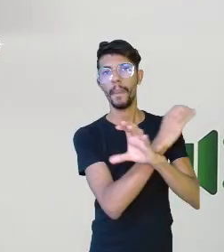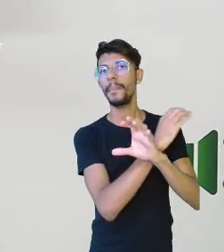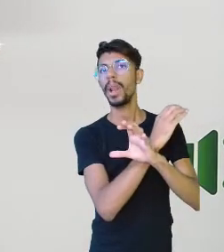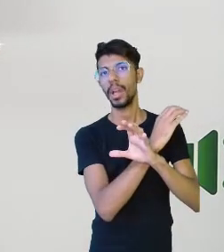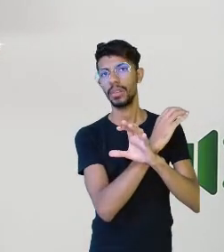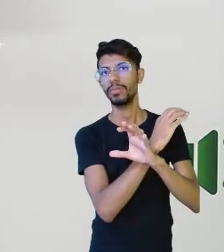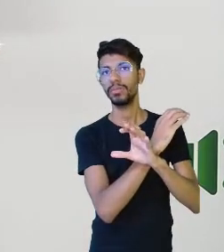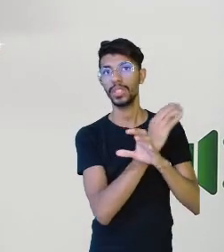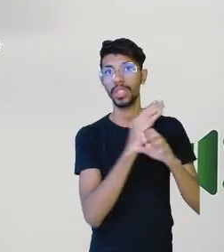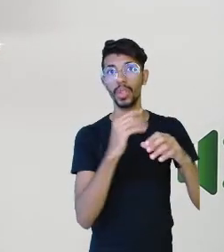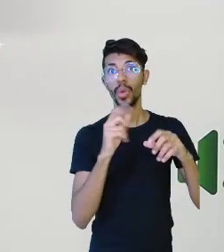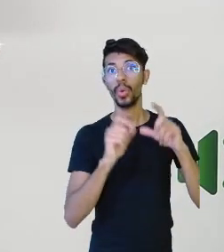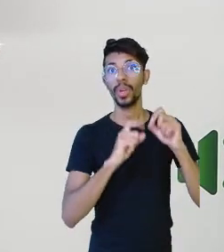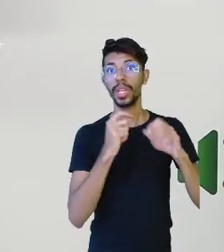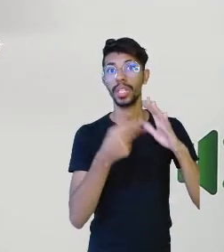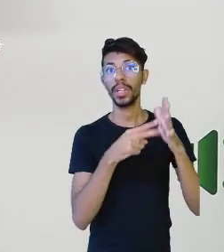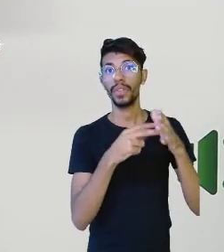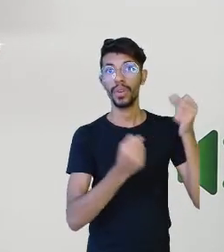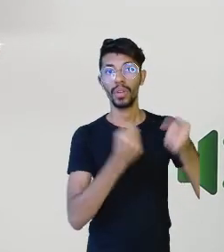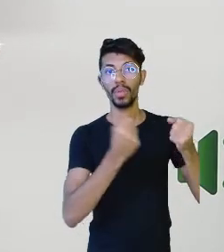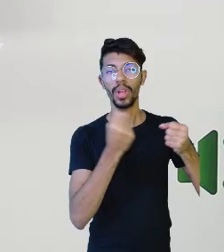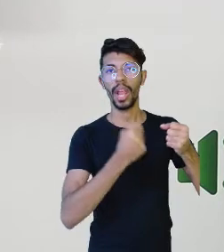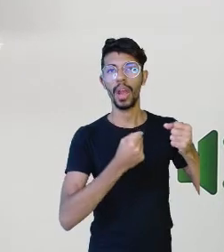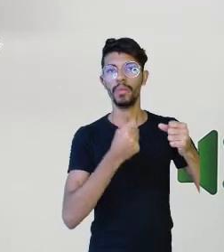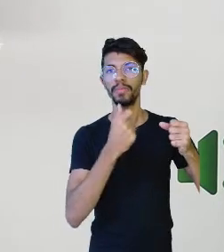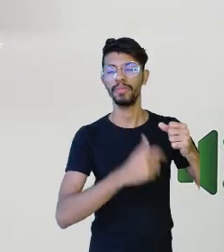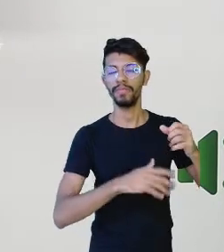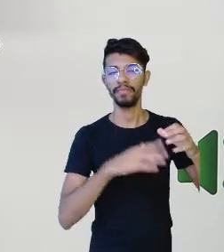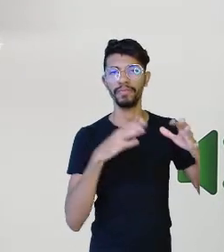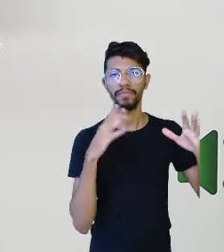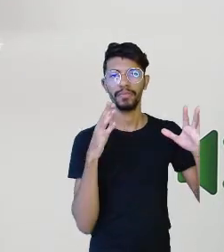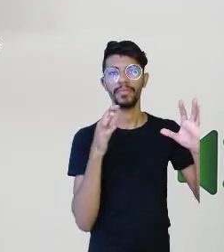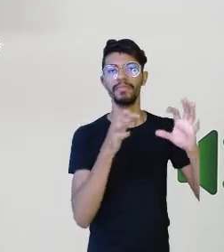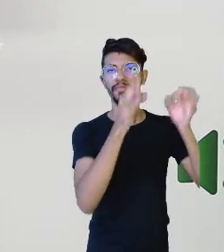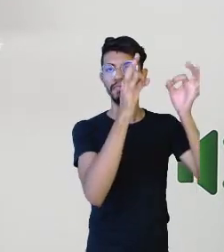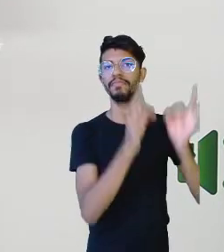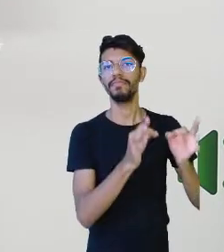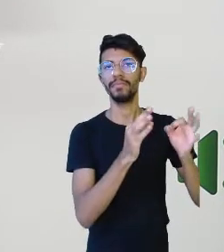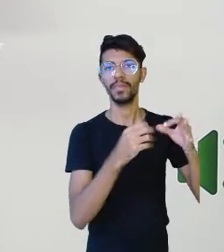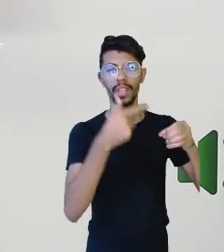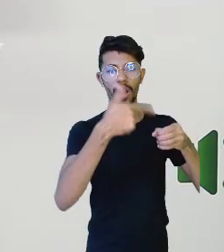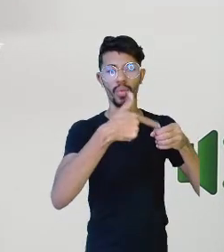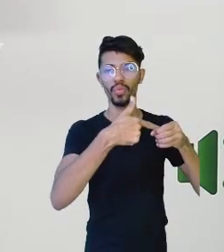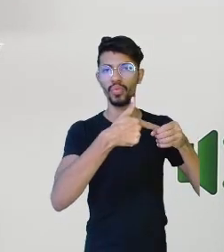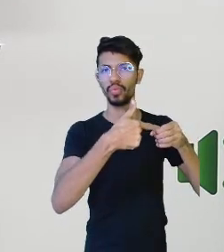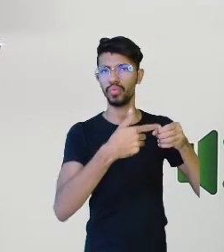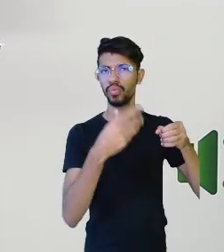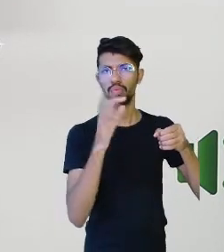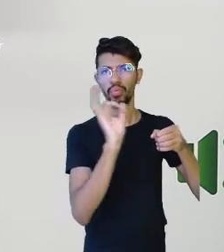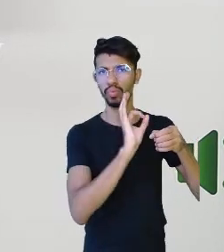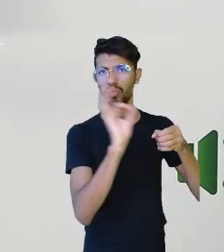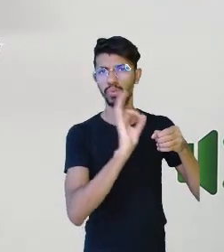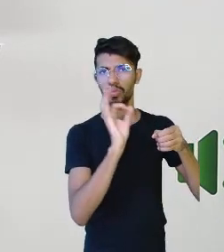o meu tanque está cheio. Na medida que esse combustível vai sendo